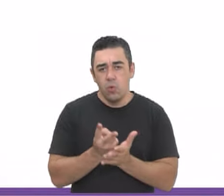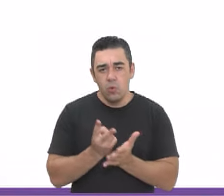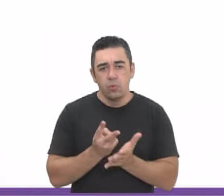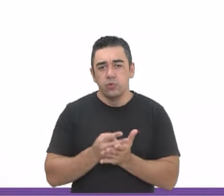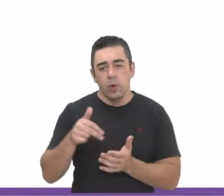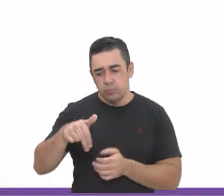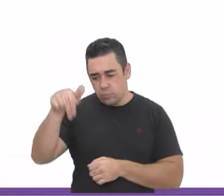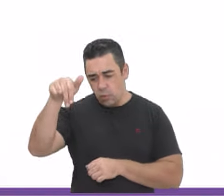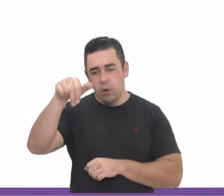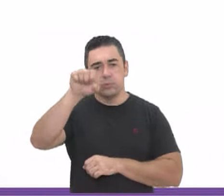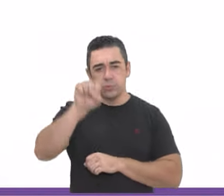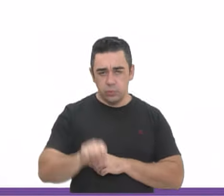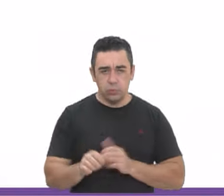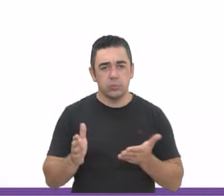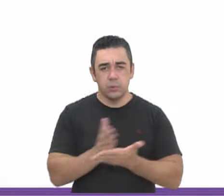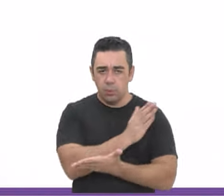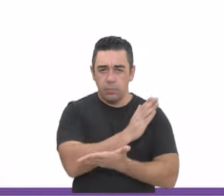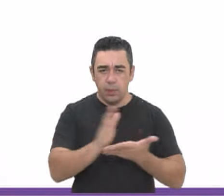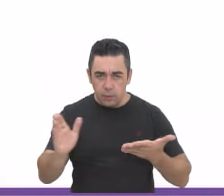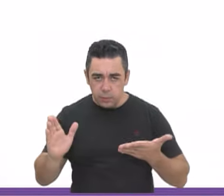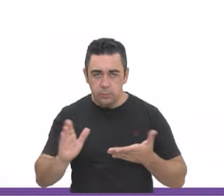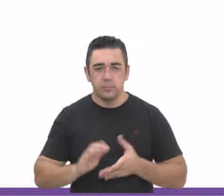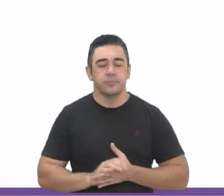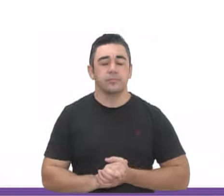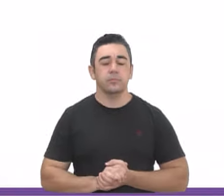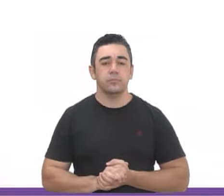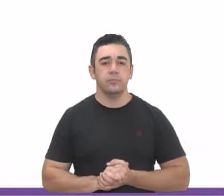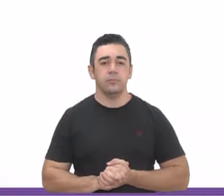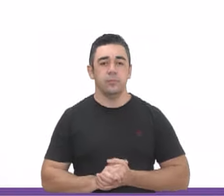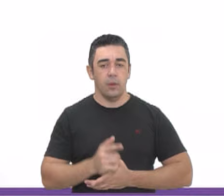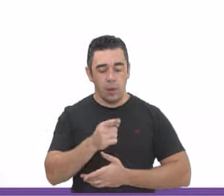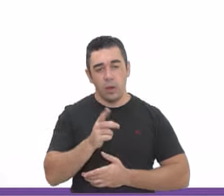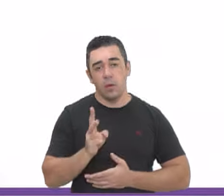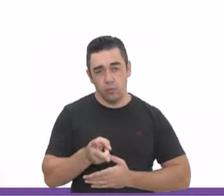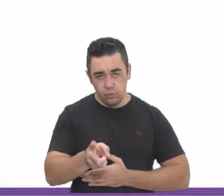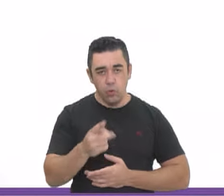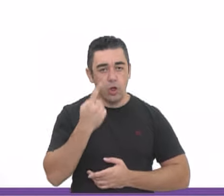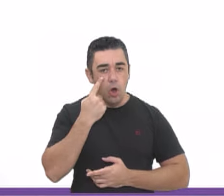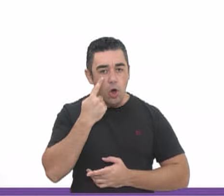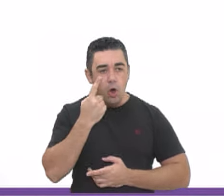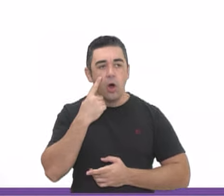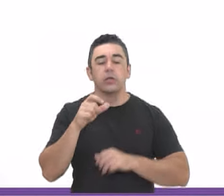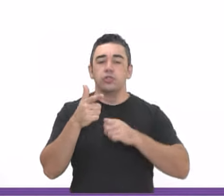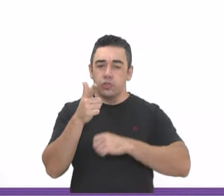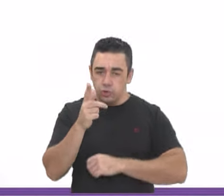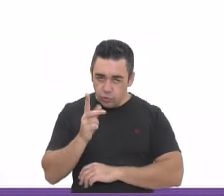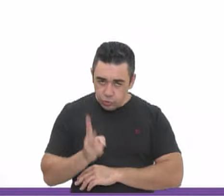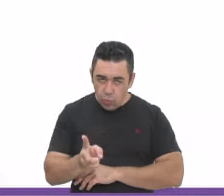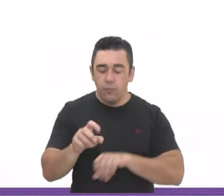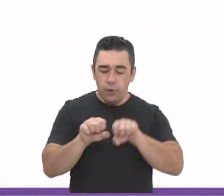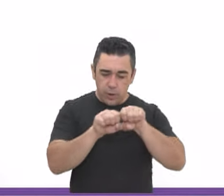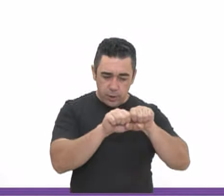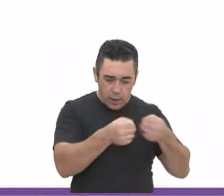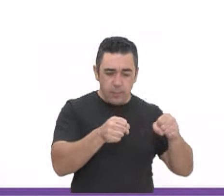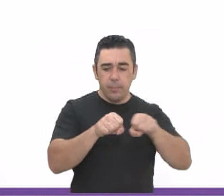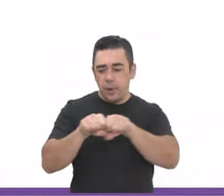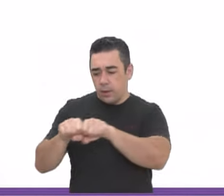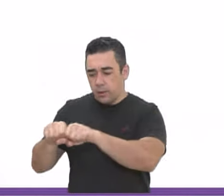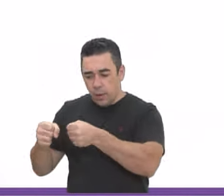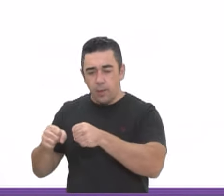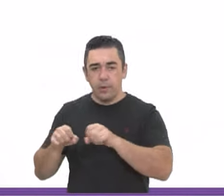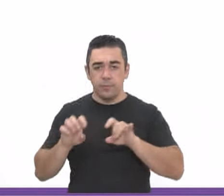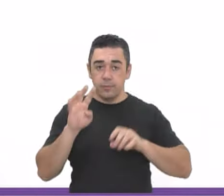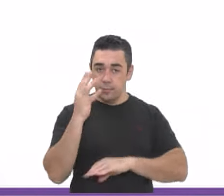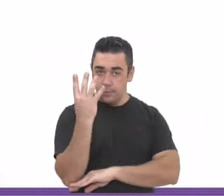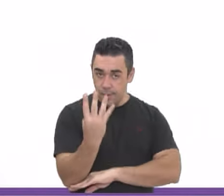cada um com seu polo norte e seu polo sul aqui mesma coisa dividimos novamente esses